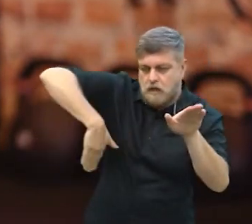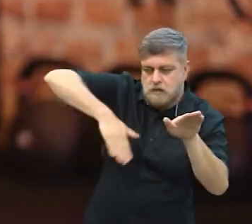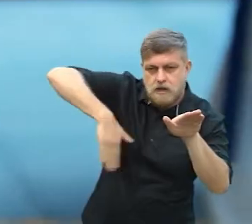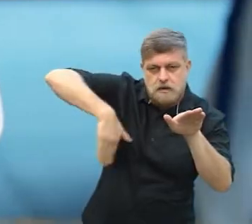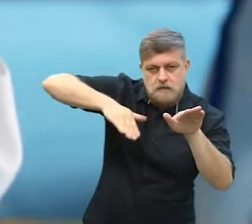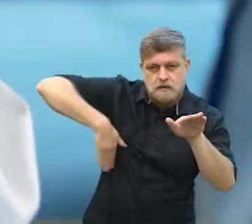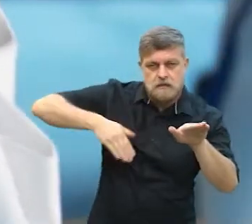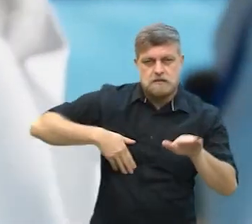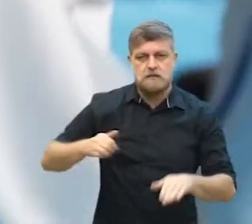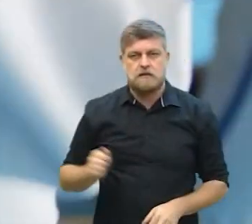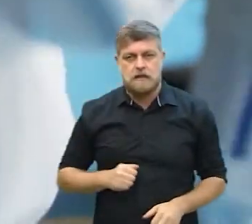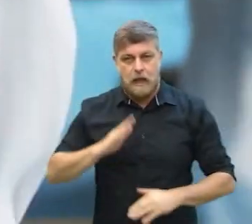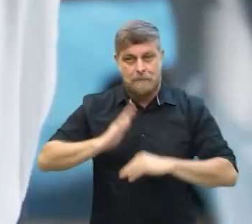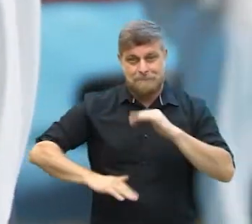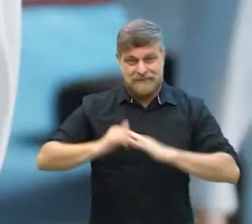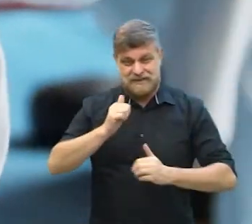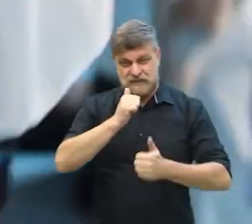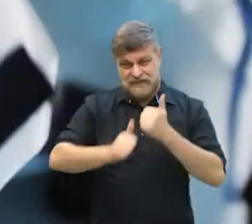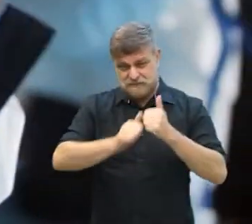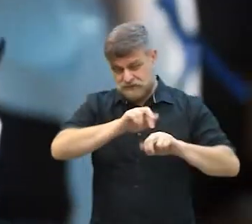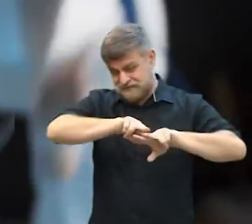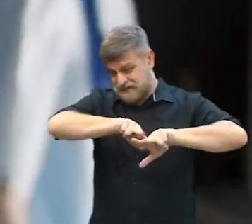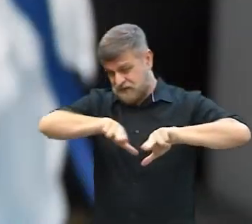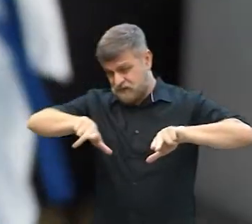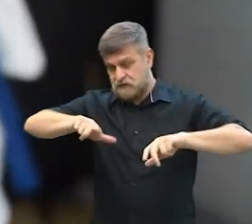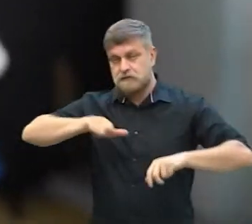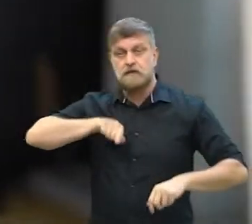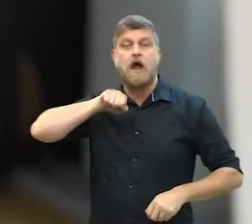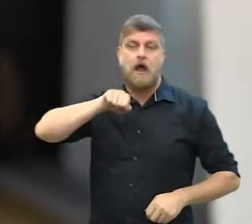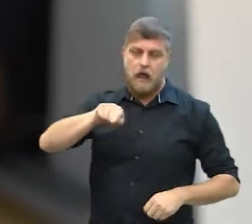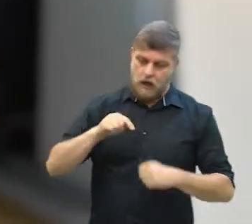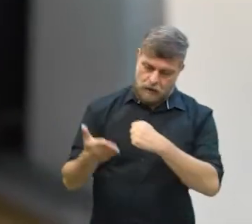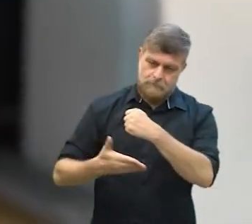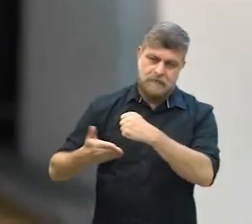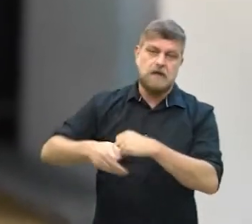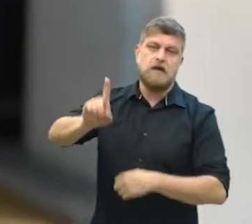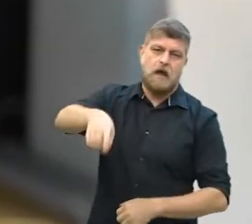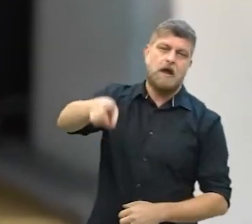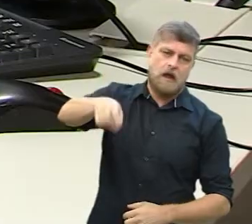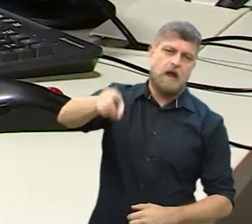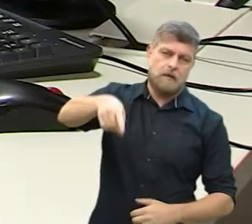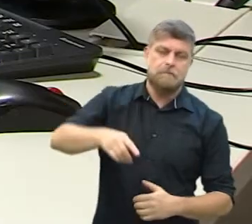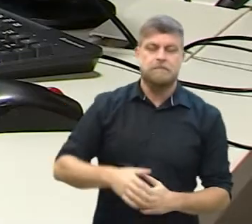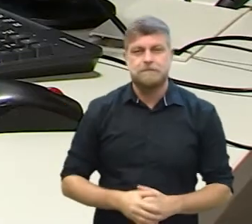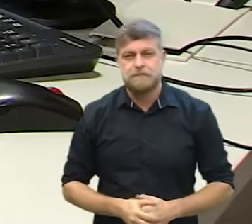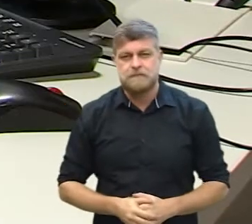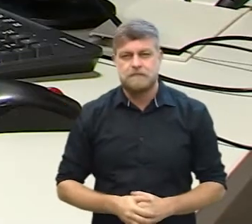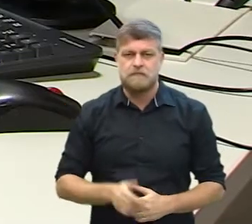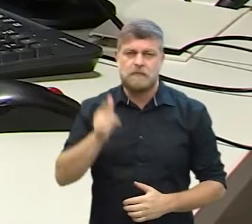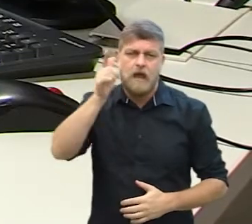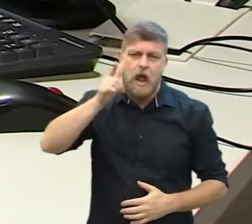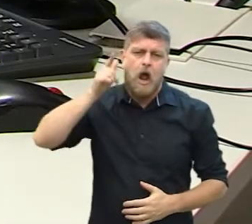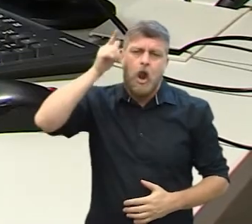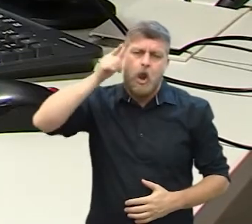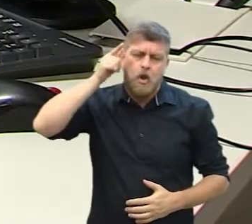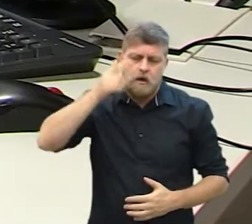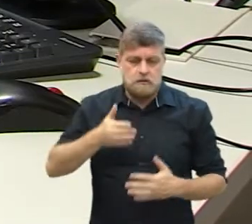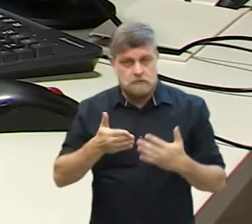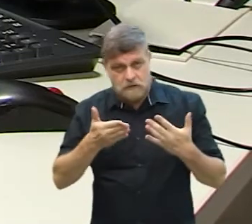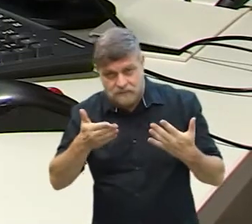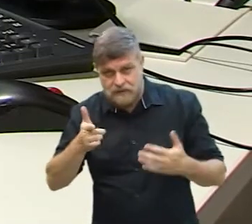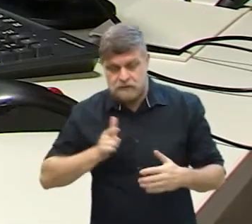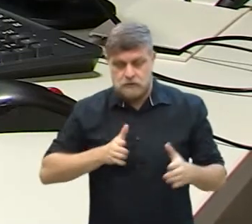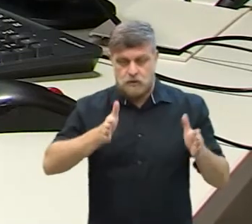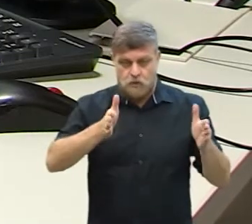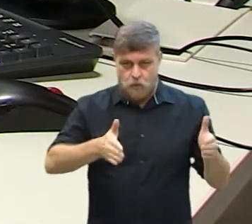hidroginástica e outras atividades esportivas serão reconhecidas como essenciais. É lógico que